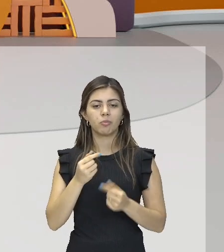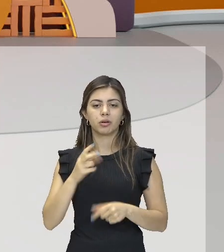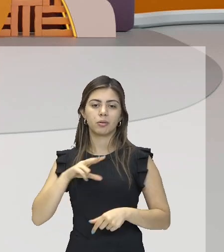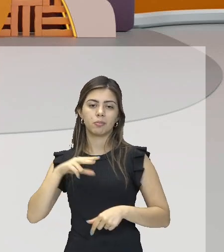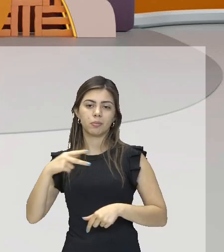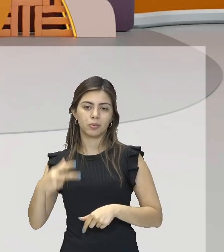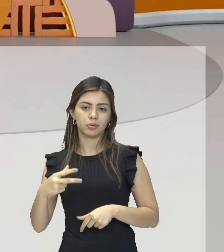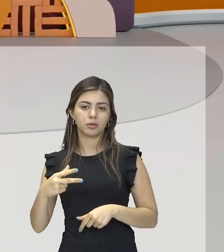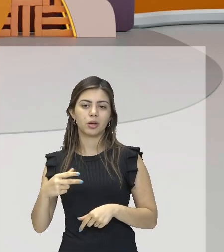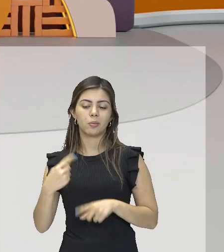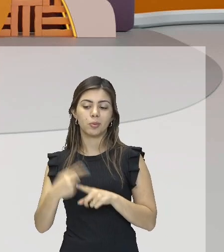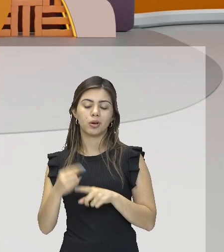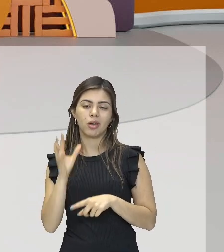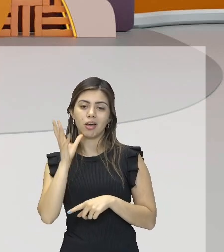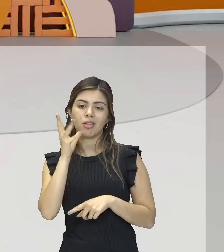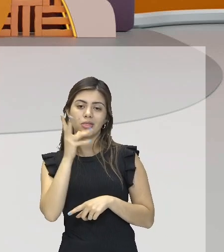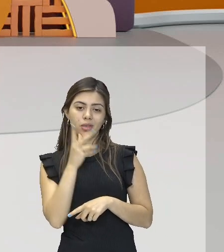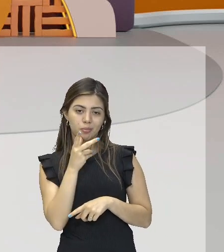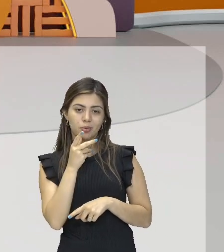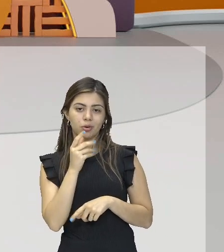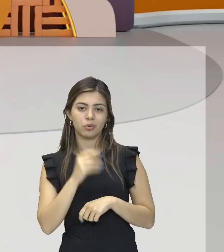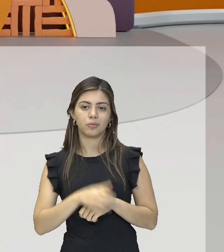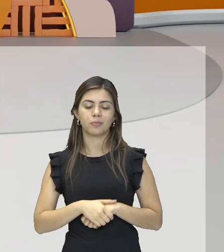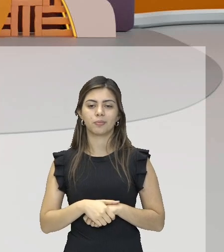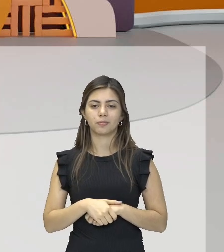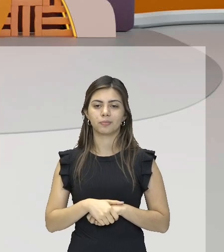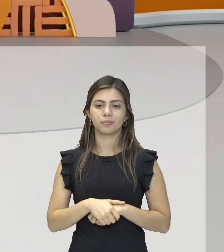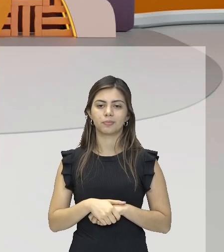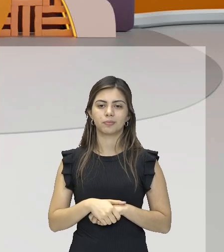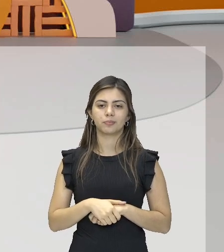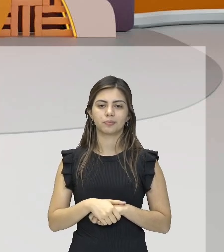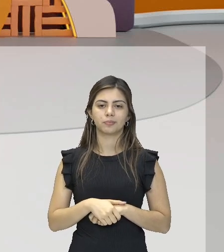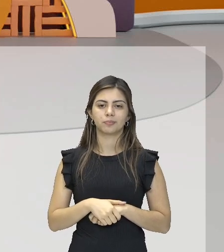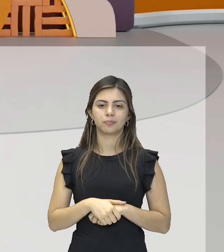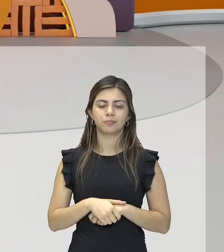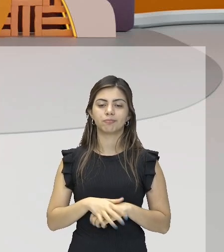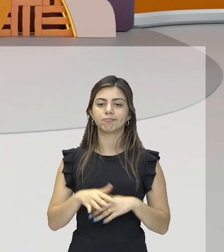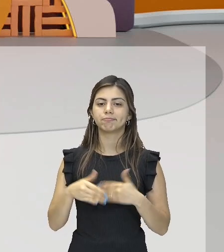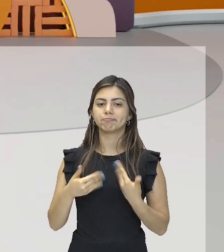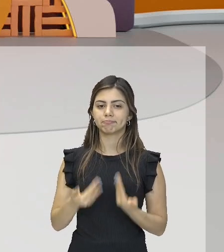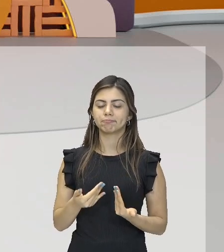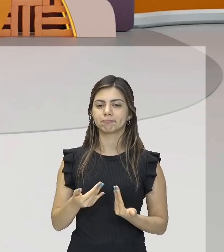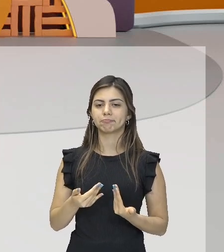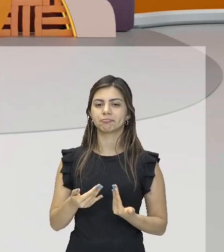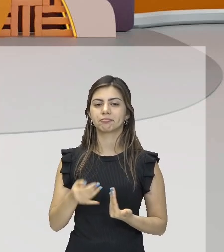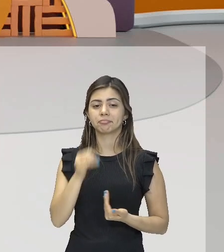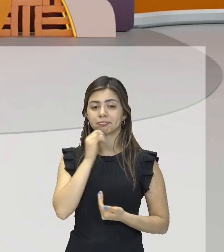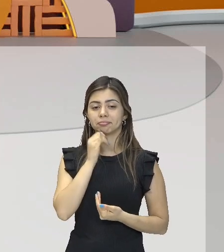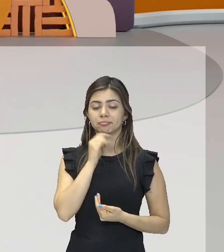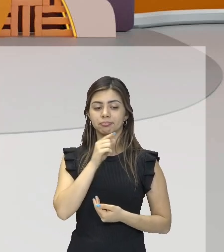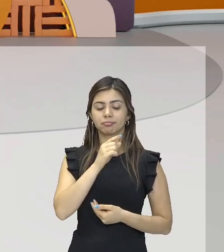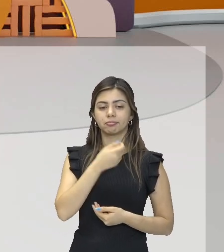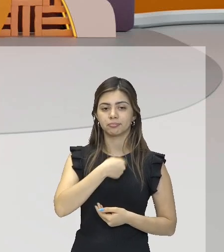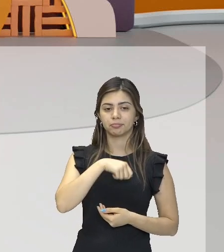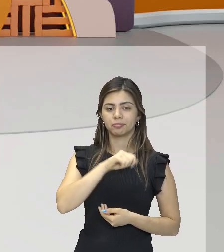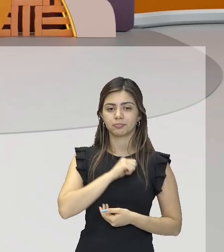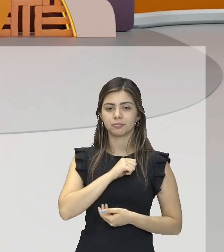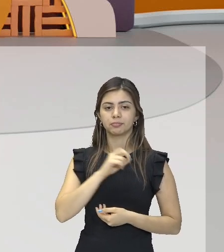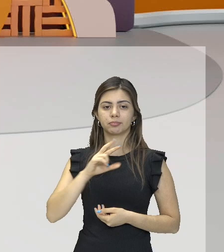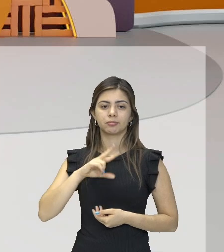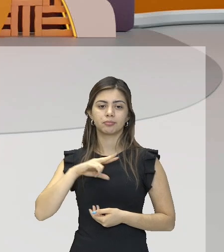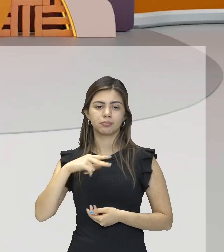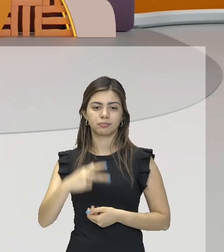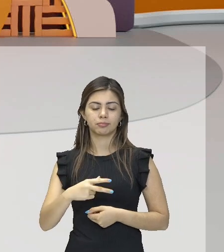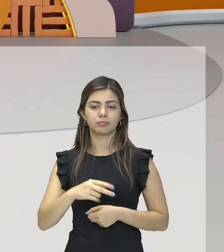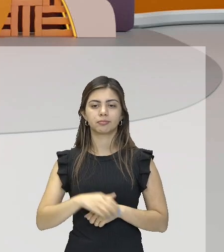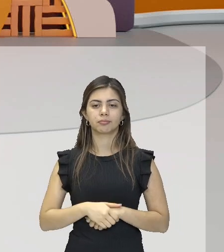por conta aí da acumulação dos metais preciosos. E exemplos, Portugal e Espanha. Agora vocês